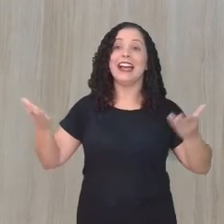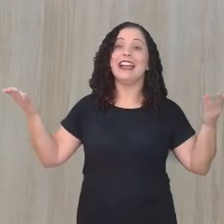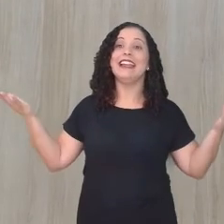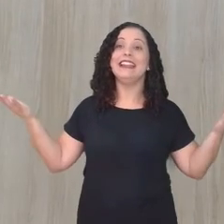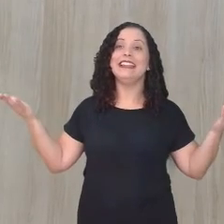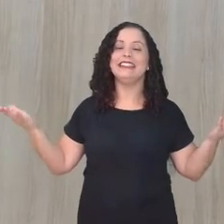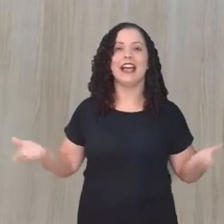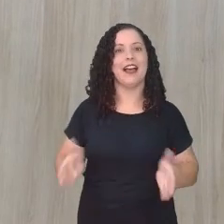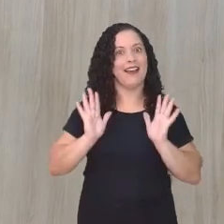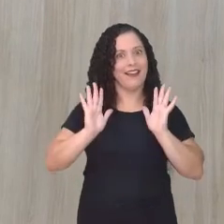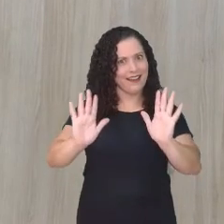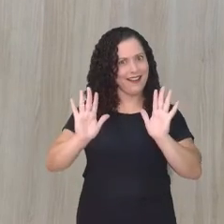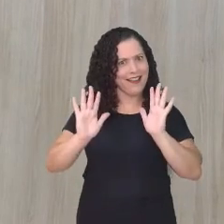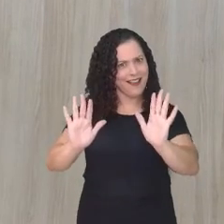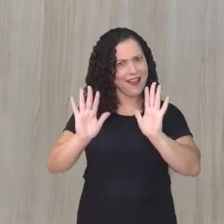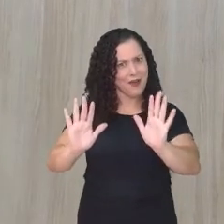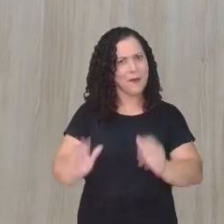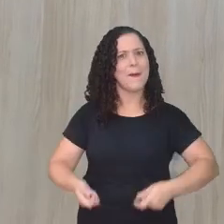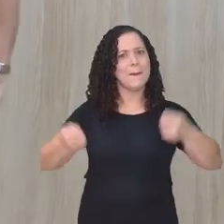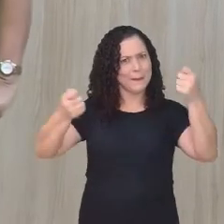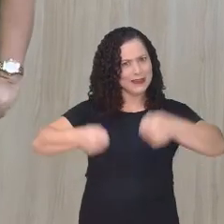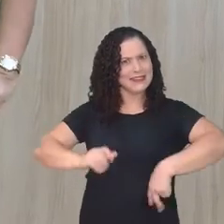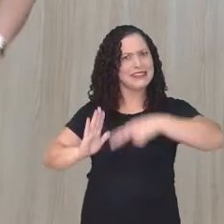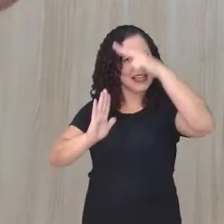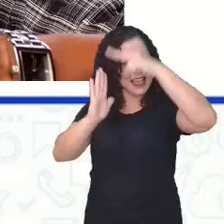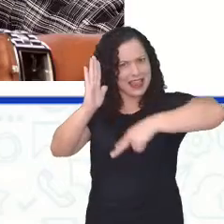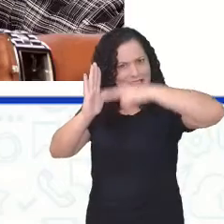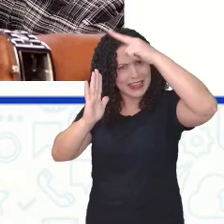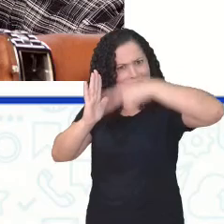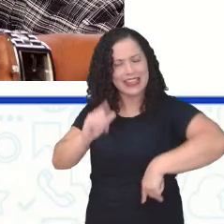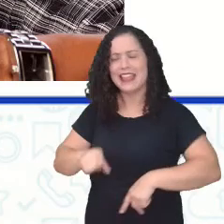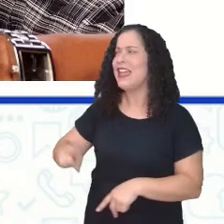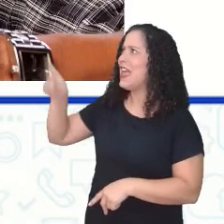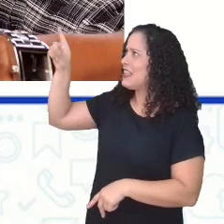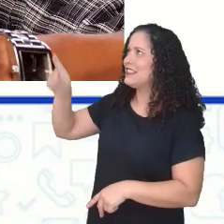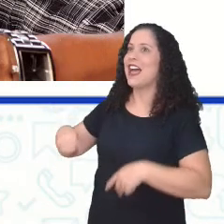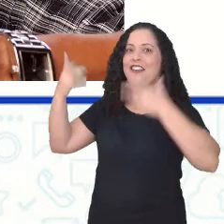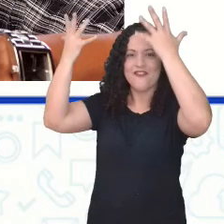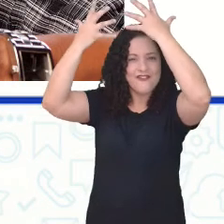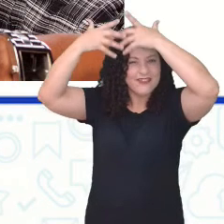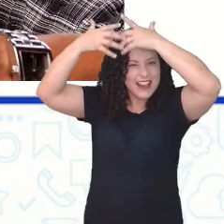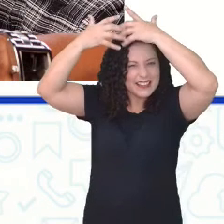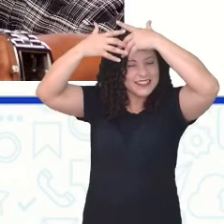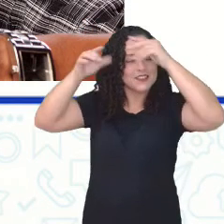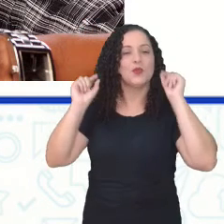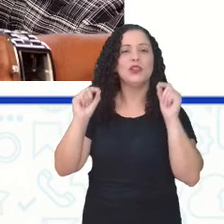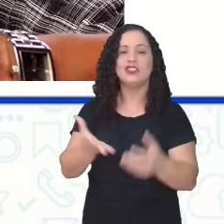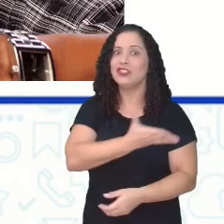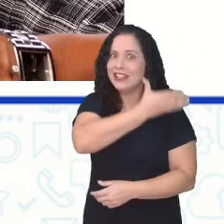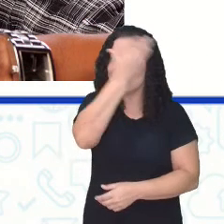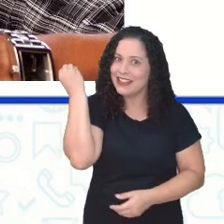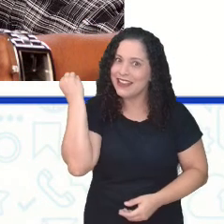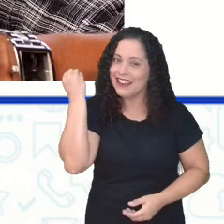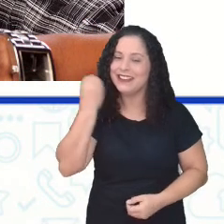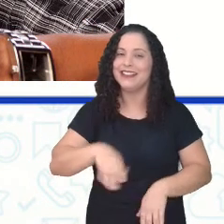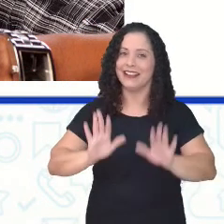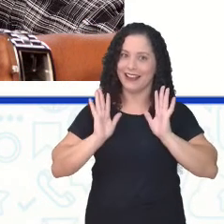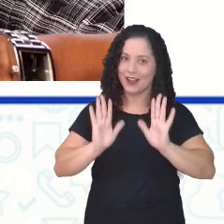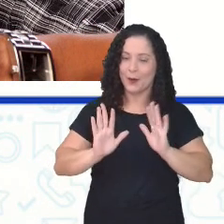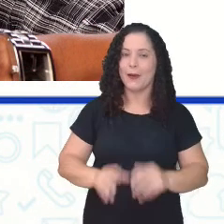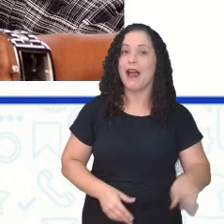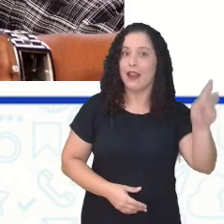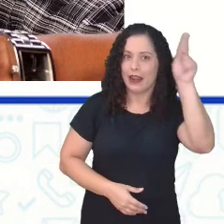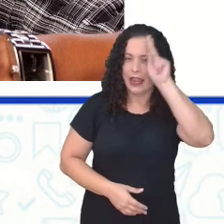Eita, não posso sair da aula sem ler essa reflexão aqui que eu trouxe para vocês. Eu estava esquecendo.